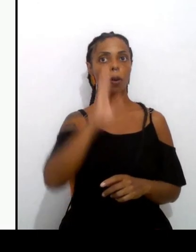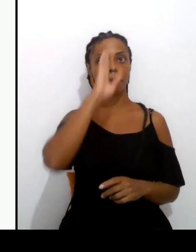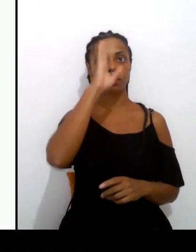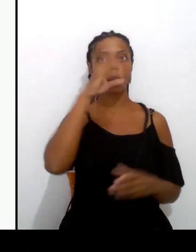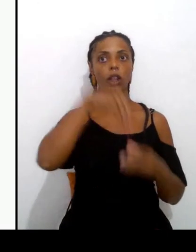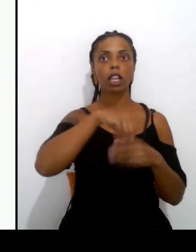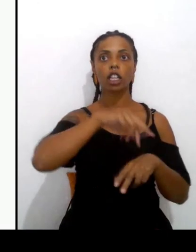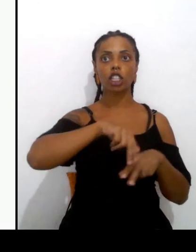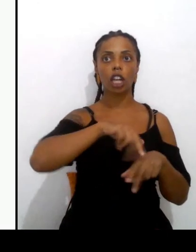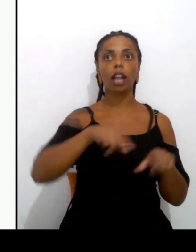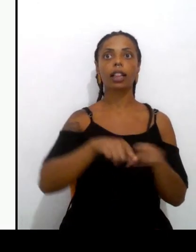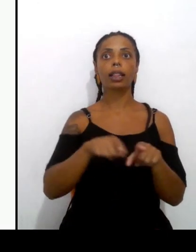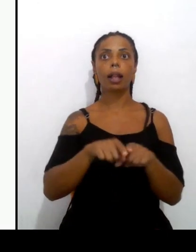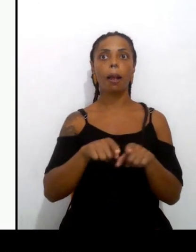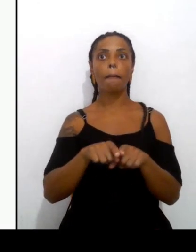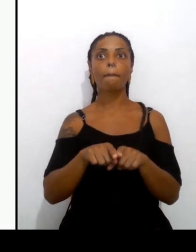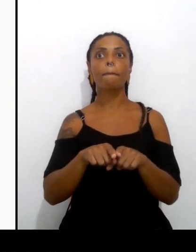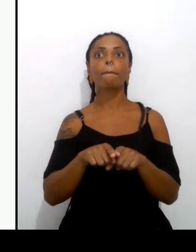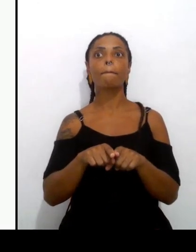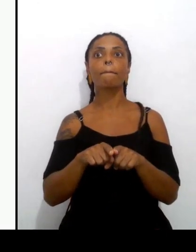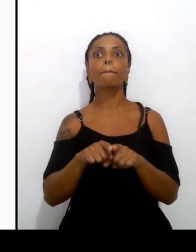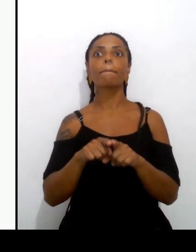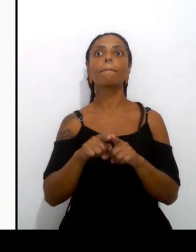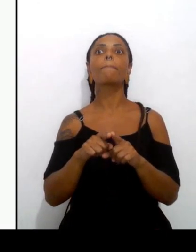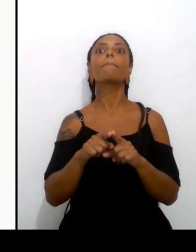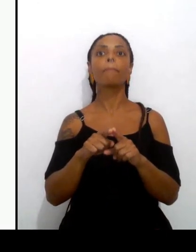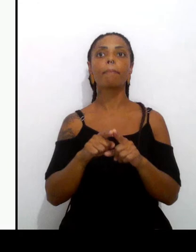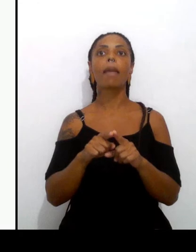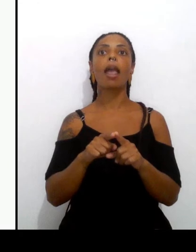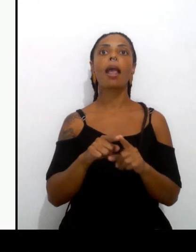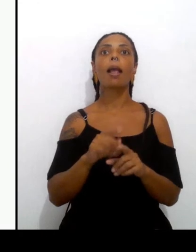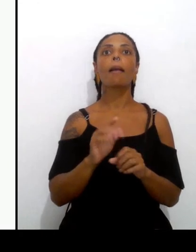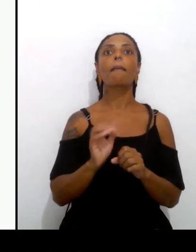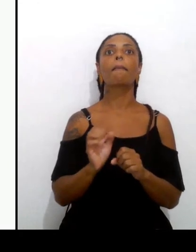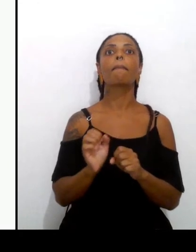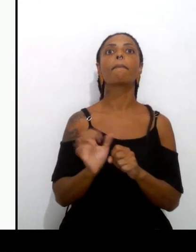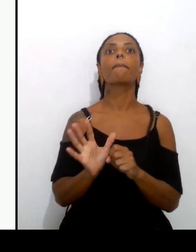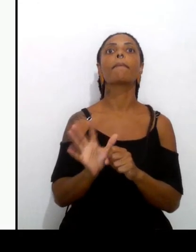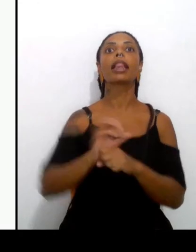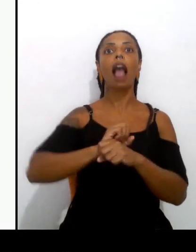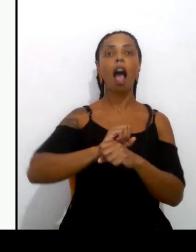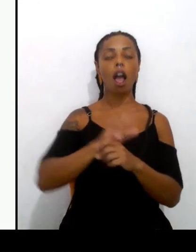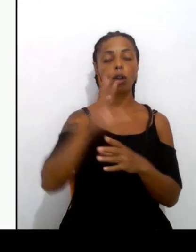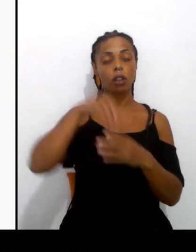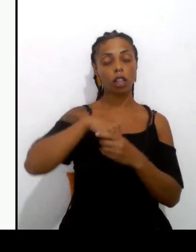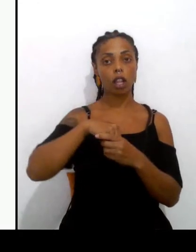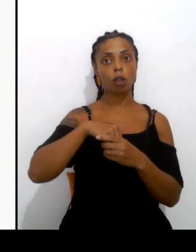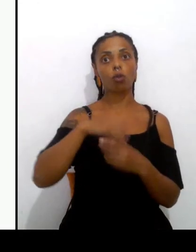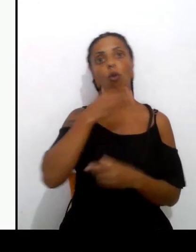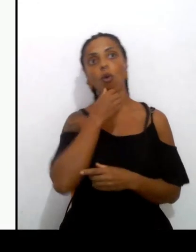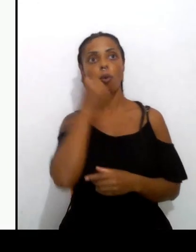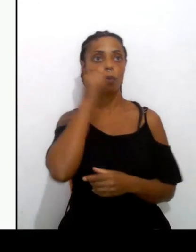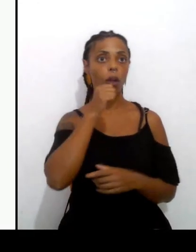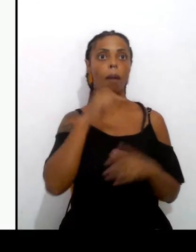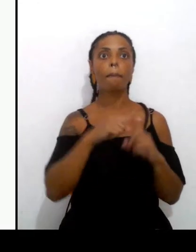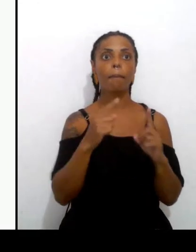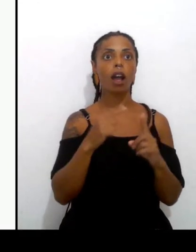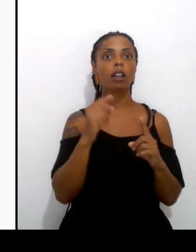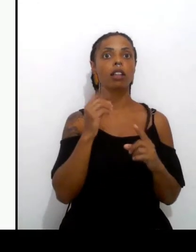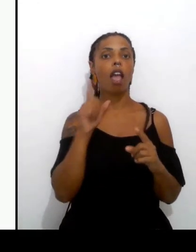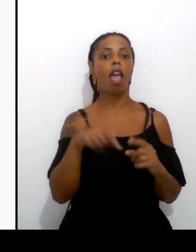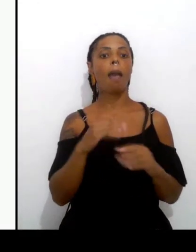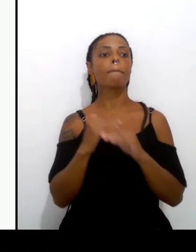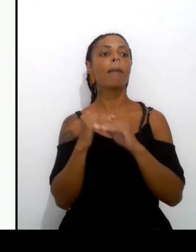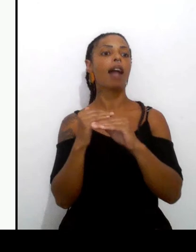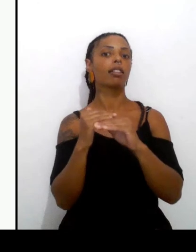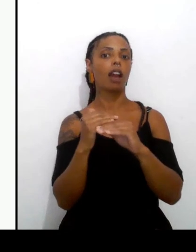homem mulher com heterossexualidades como sendo o padrão a reapropriação do Clear